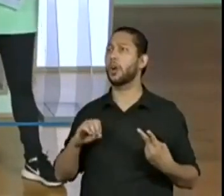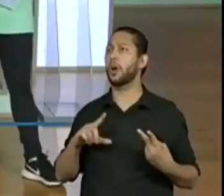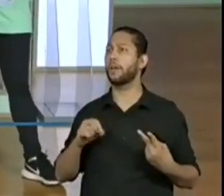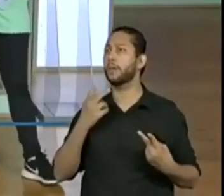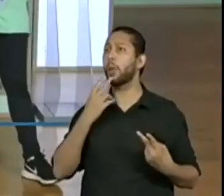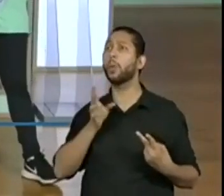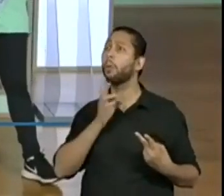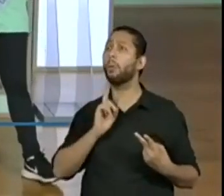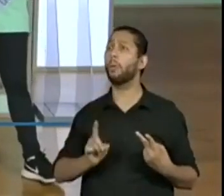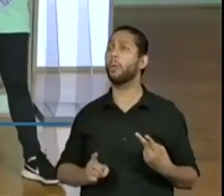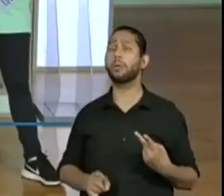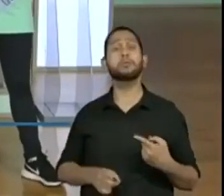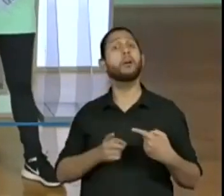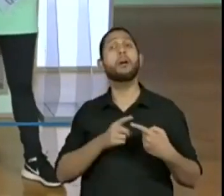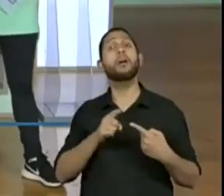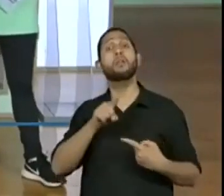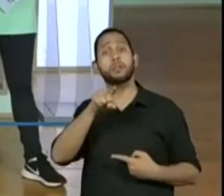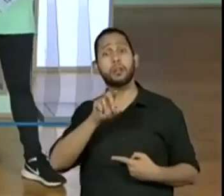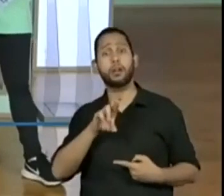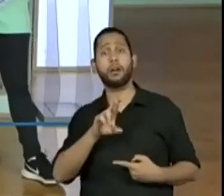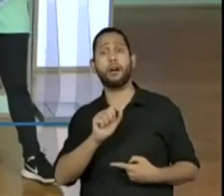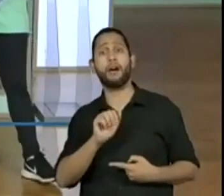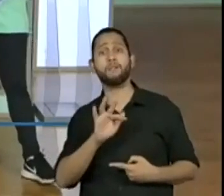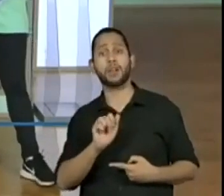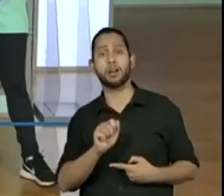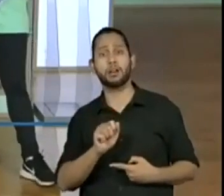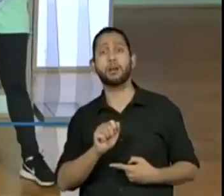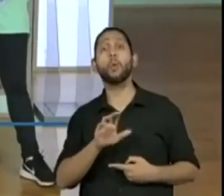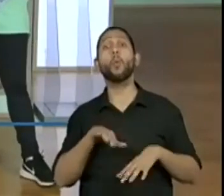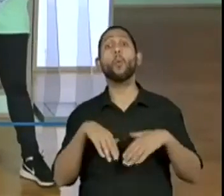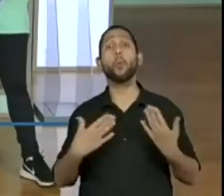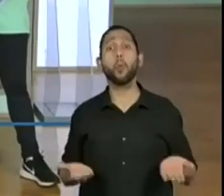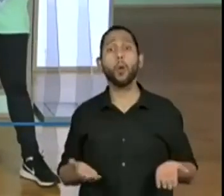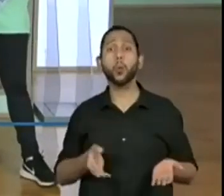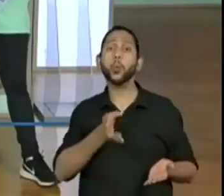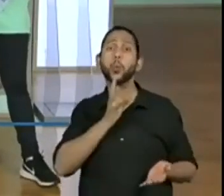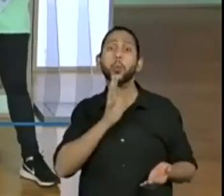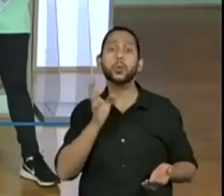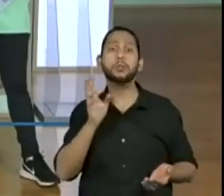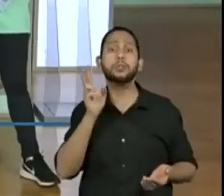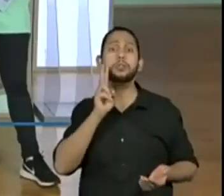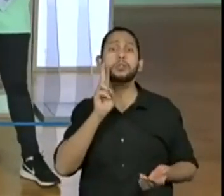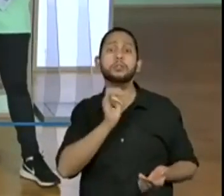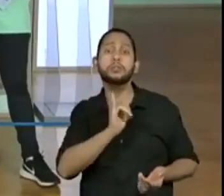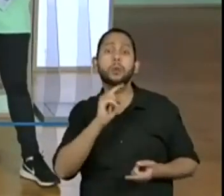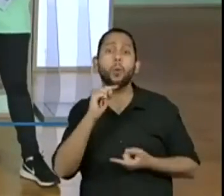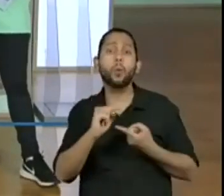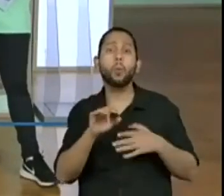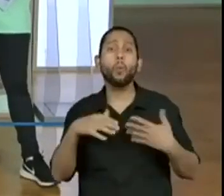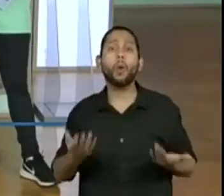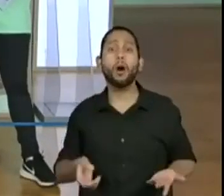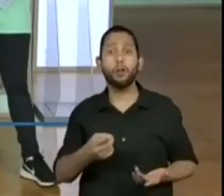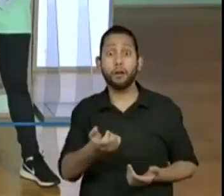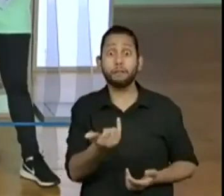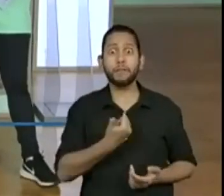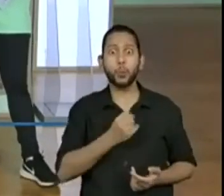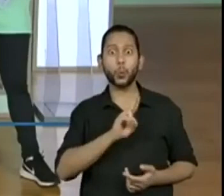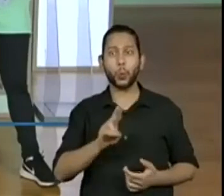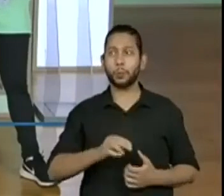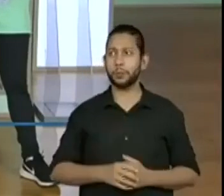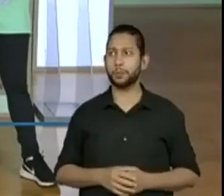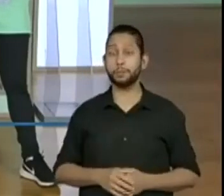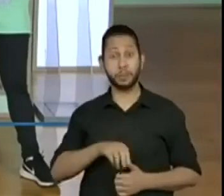você conhece? Conta aí pra gente. Quem for lembrando os contos no decorrer da aula, pode anotar